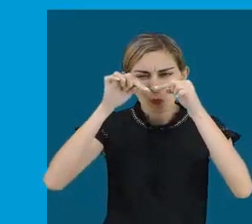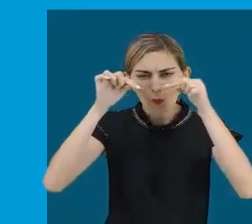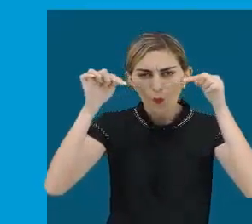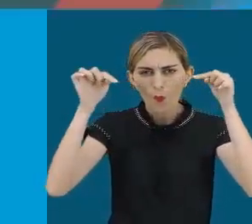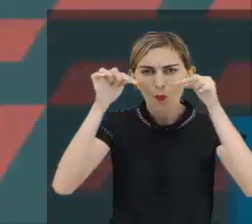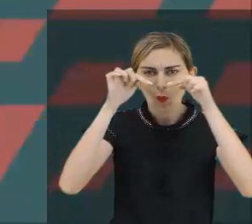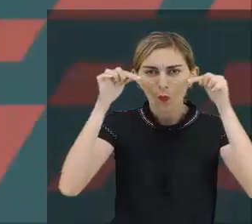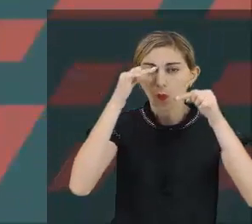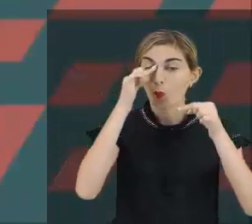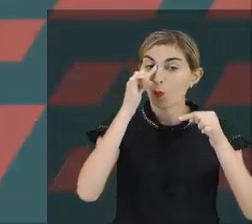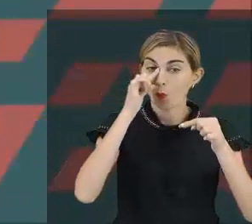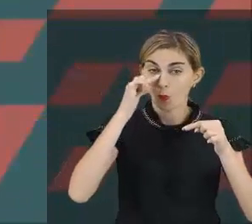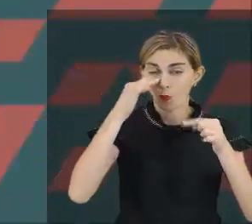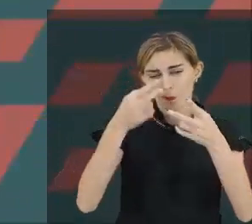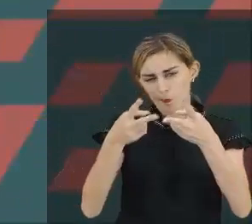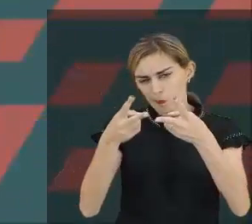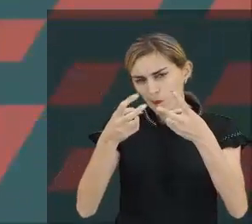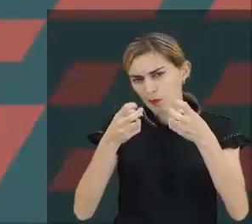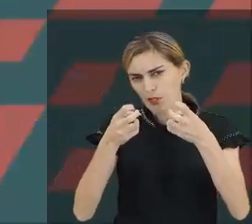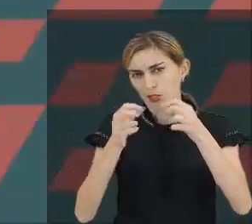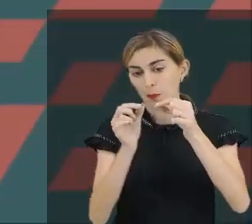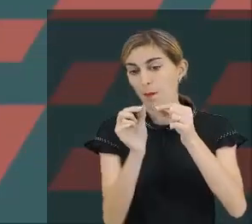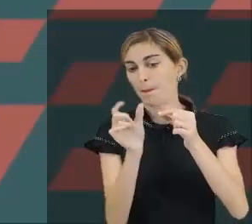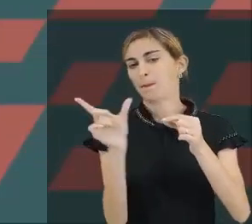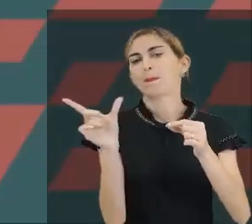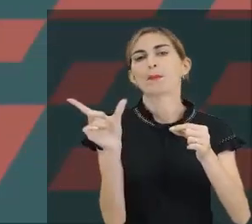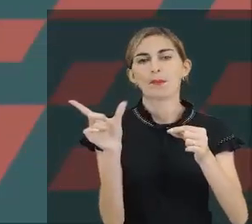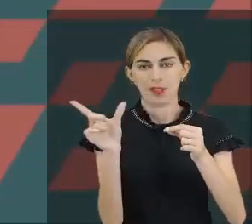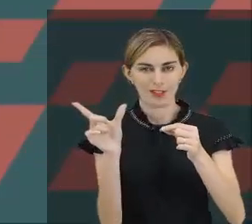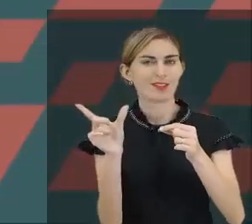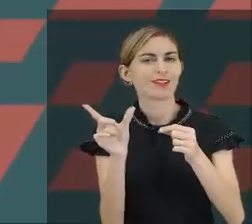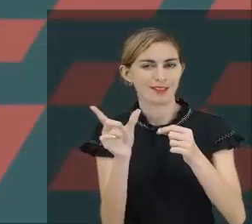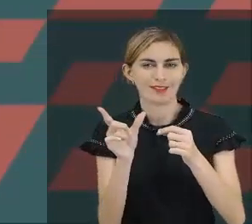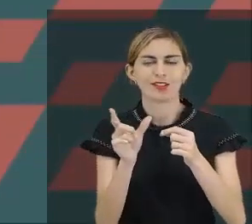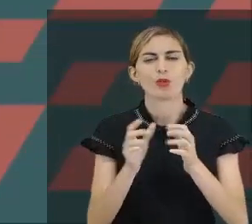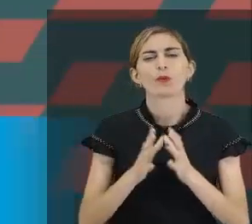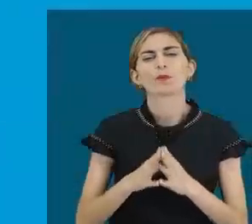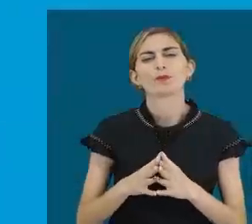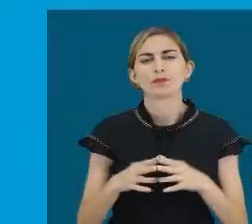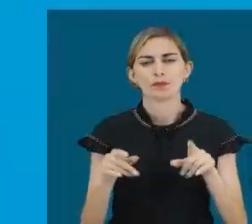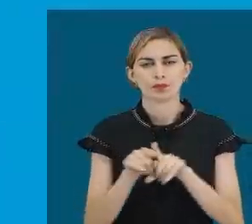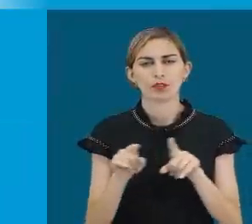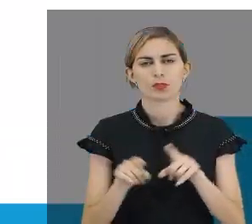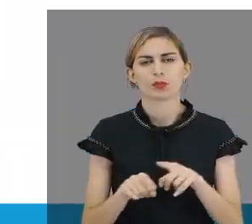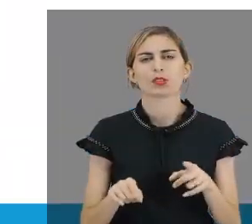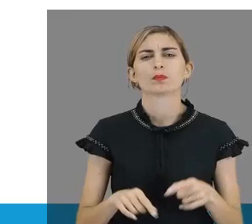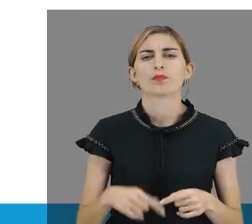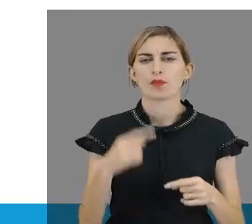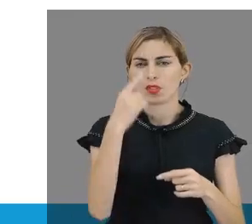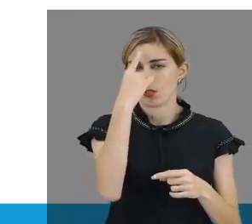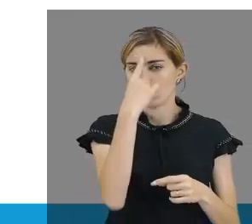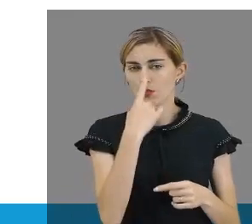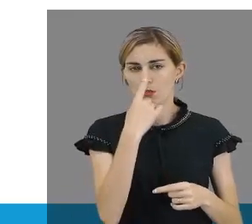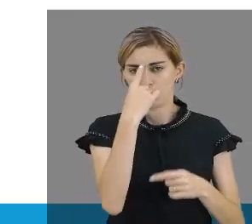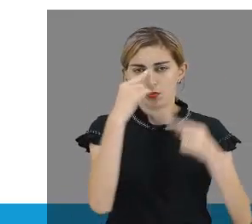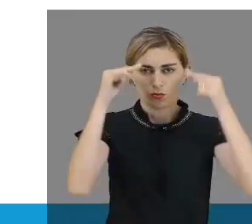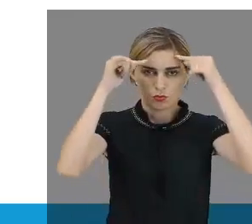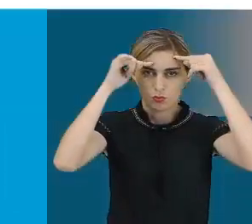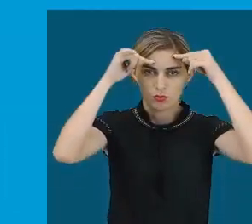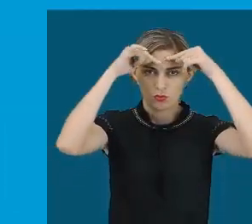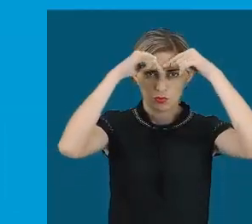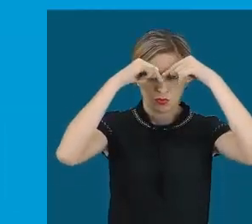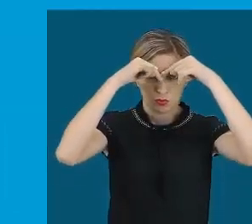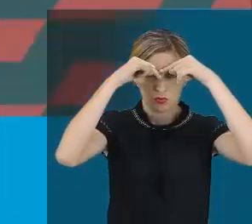olho, que é esse cantinho aqui, você vai ver que é maior, né? Que é como se eles tivessem uma carnosidade. Sinófilis é a união